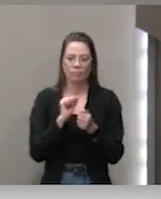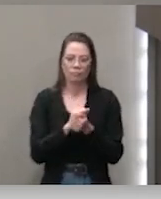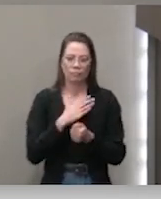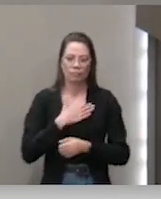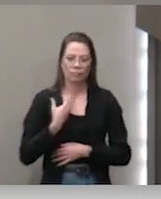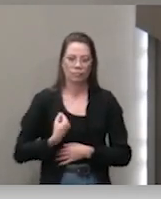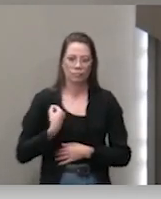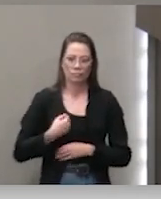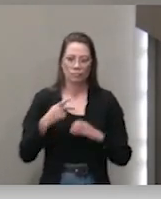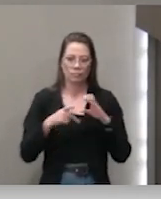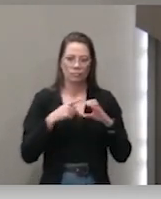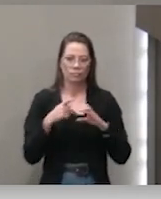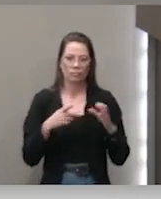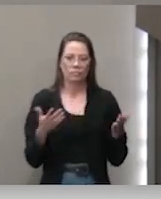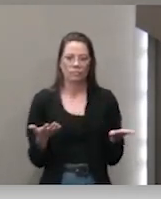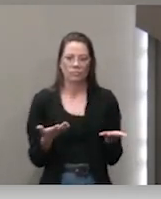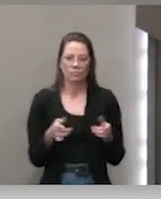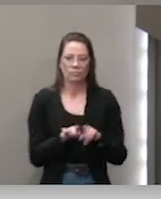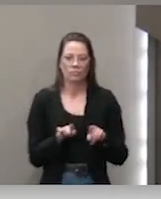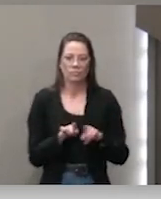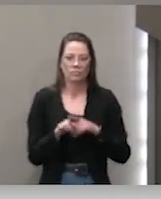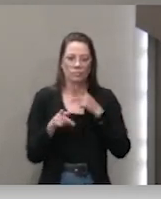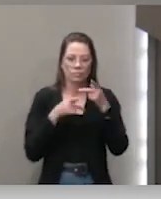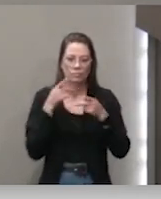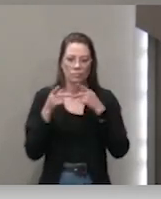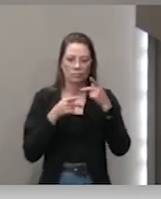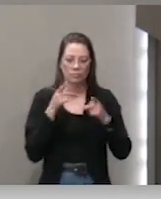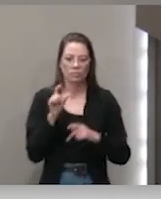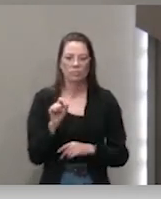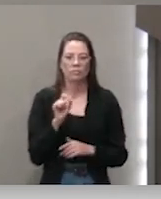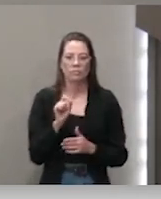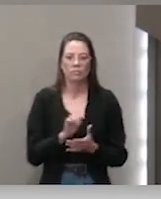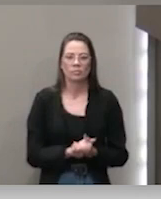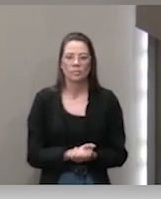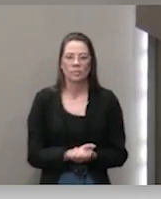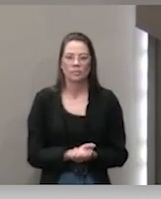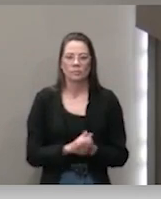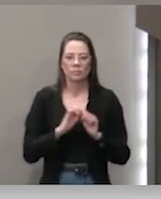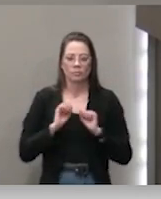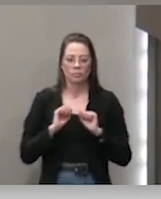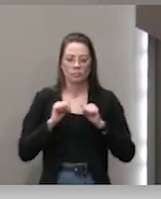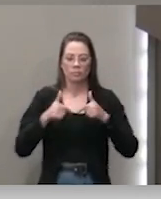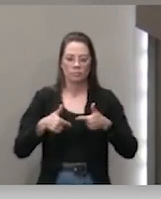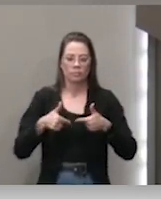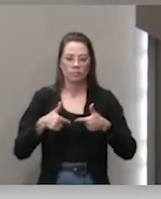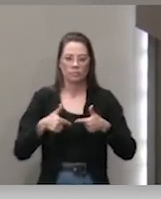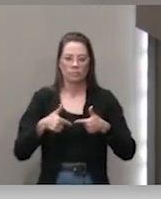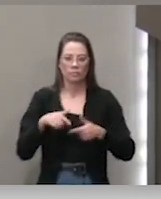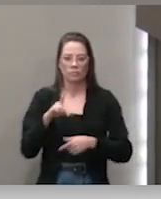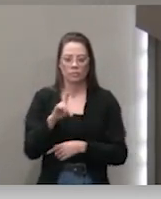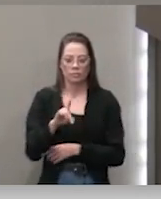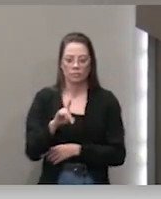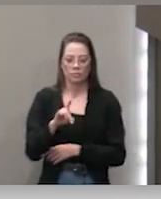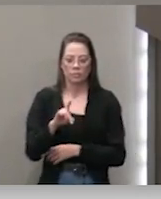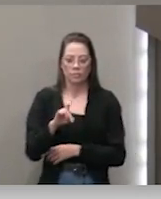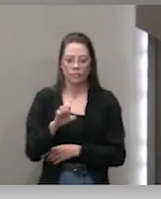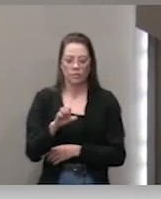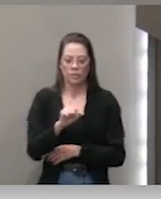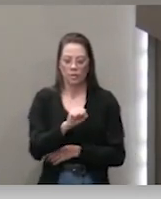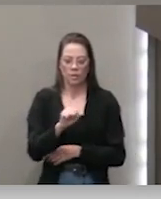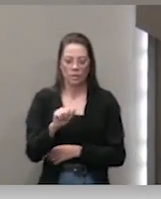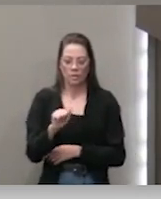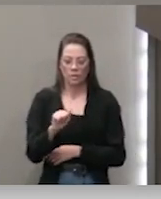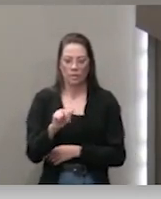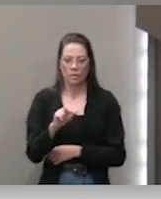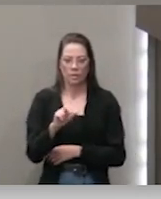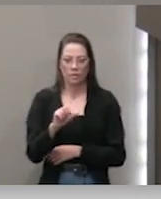E eu vou aqui rapidamente também falar das ações de desassoreamento dos rios e córregos que estão continuando